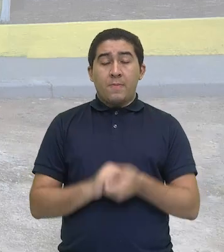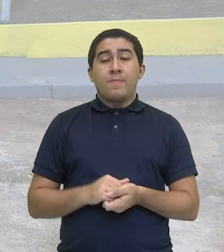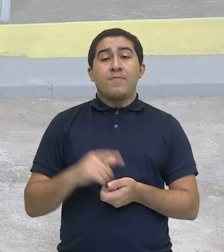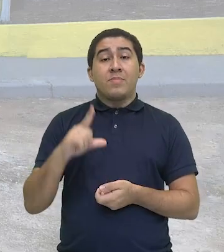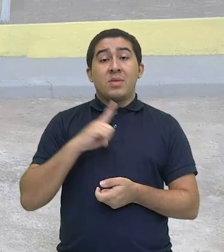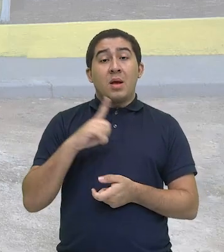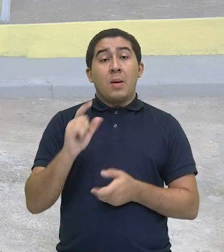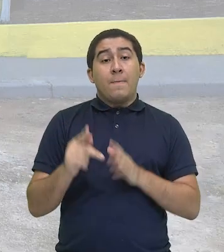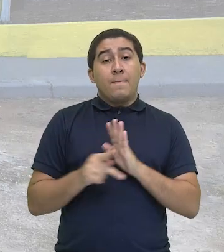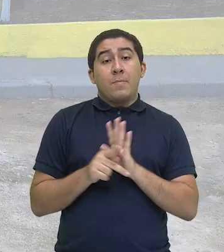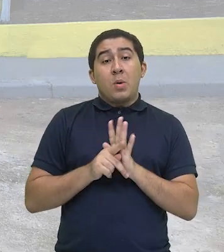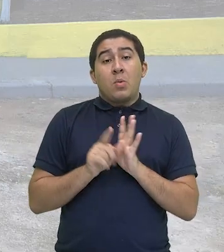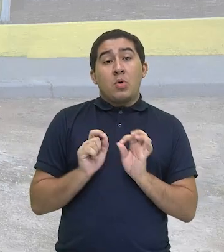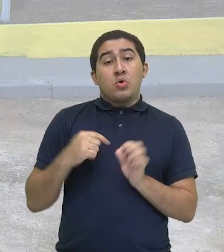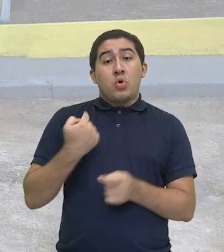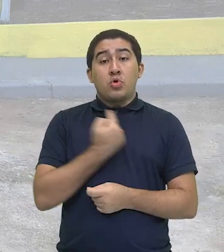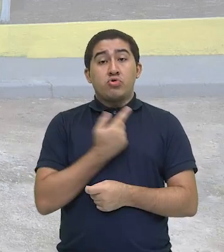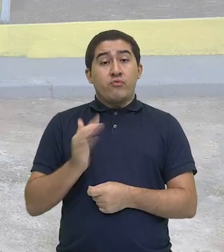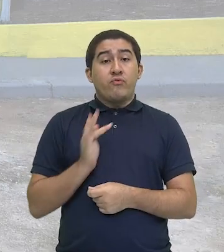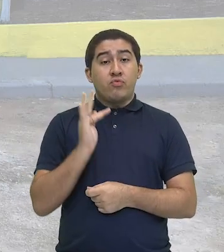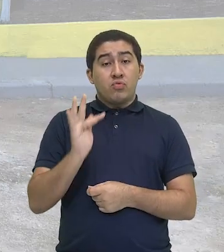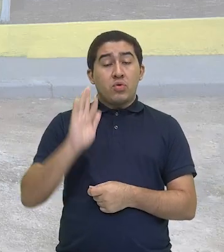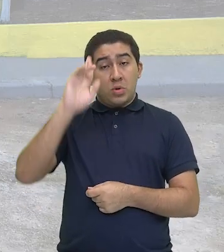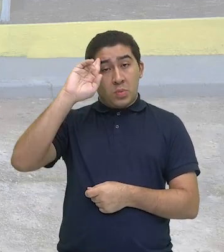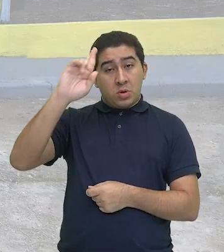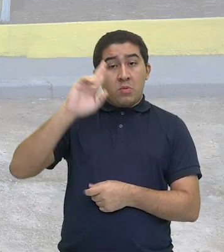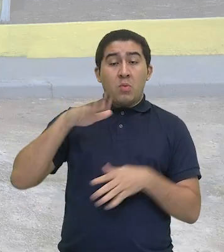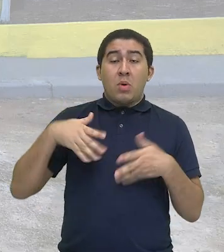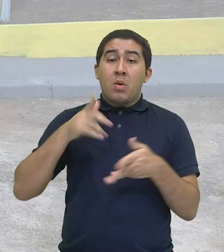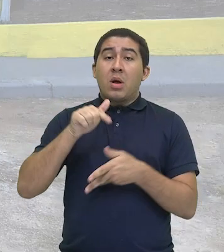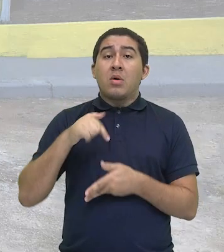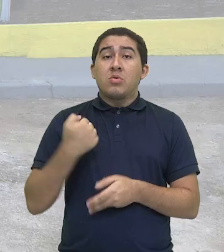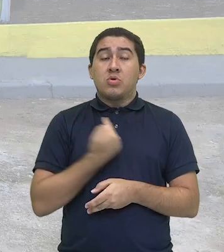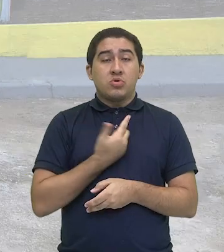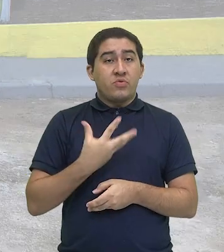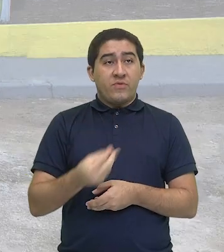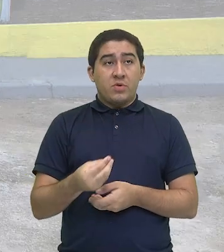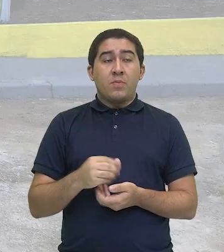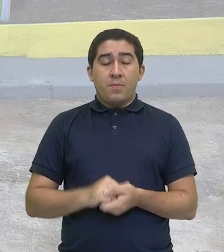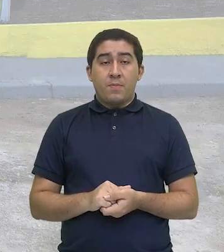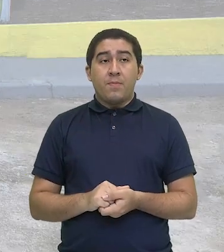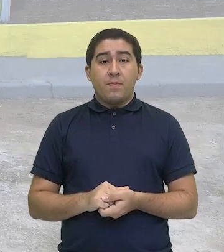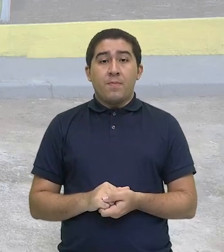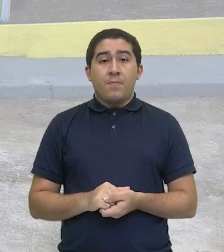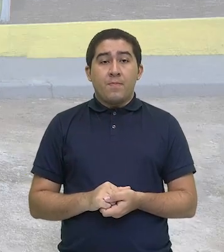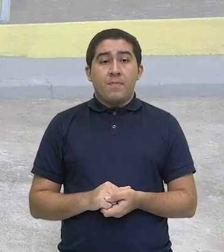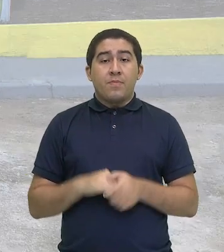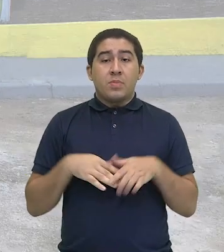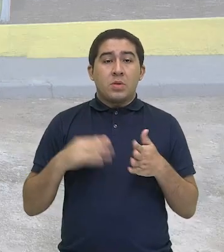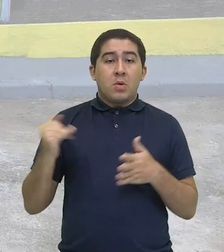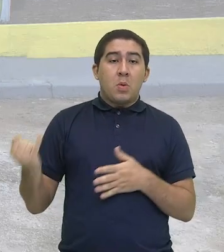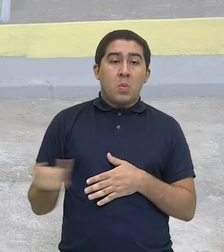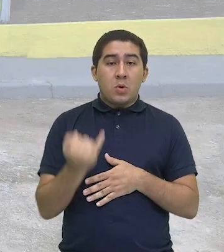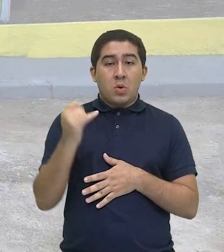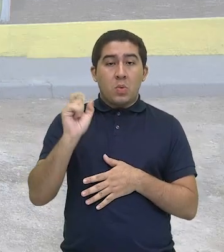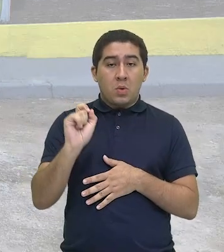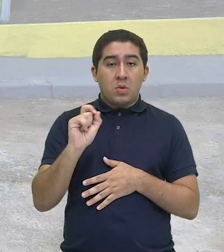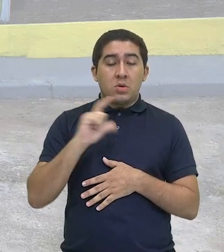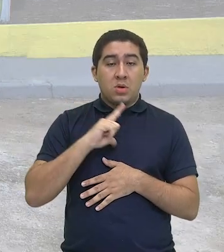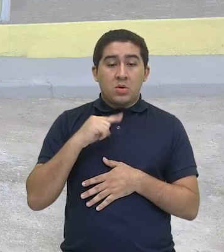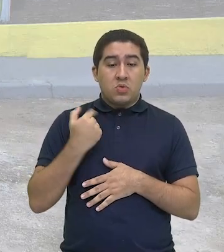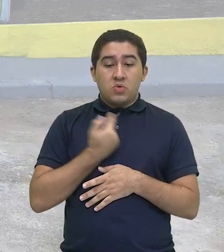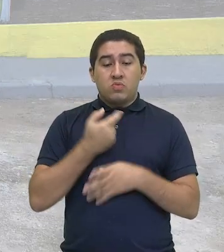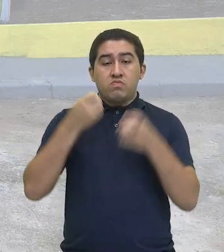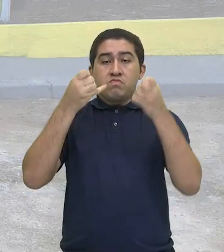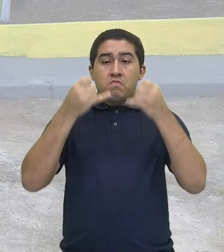a mensagem aos nossos futuros líderes. Quem são os nossos filhos, né? Então, é importante que a gente diga